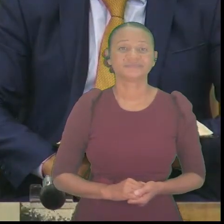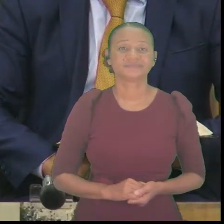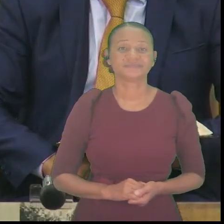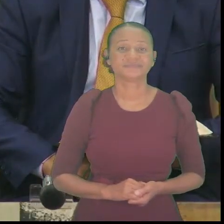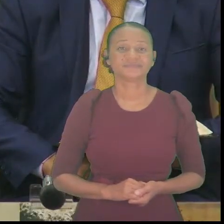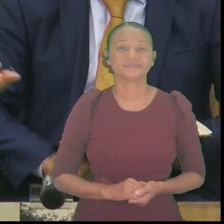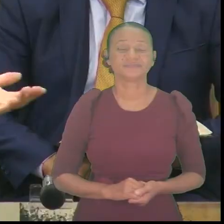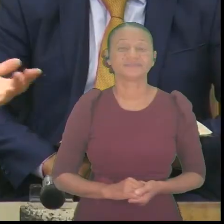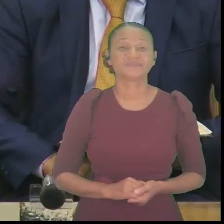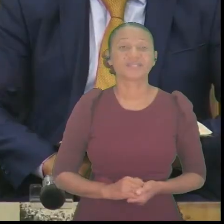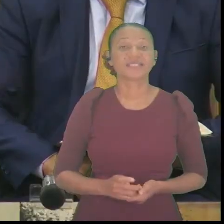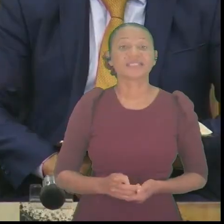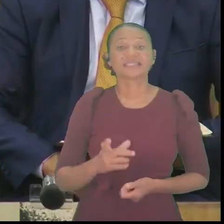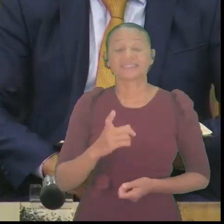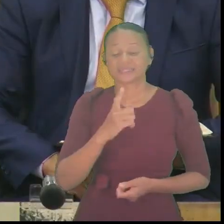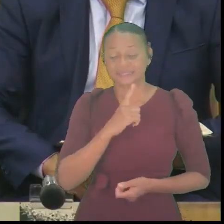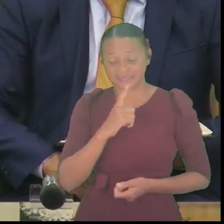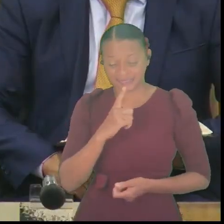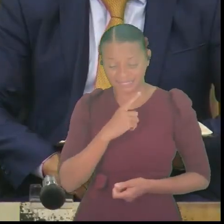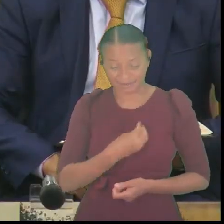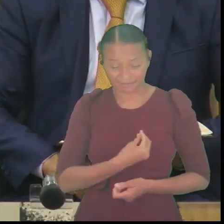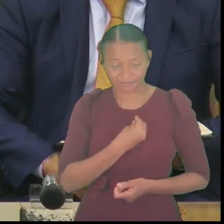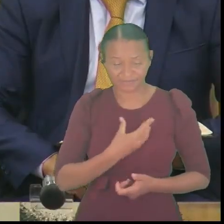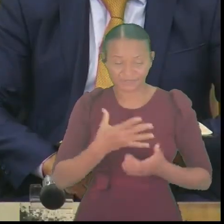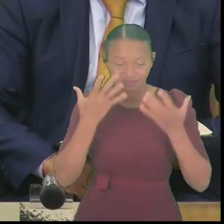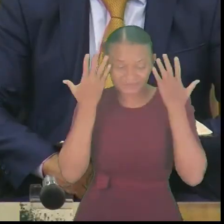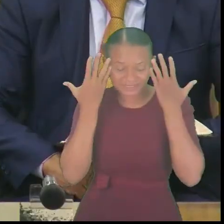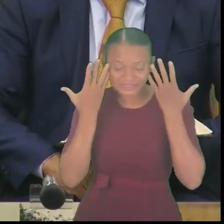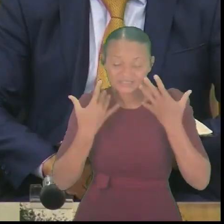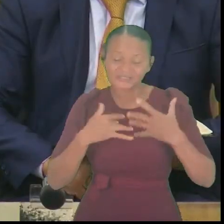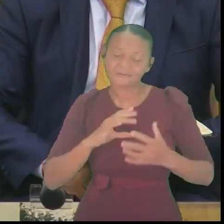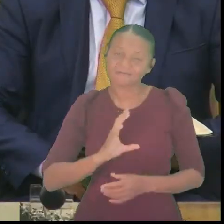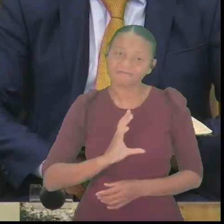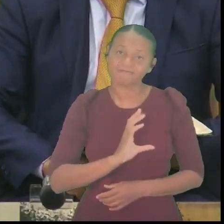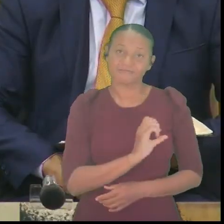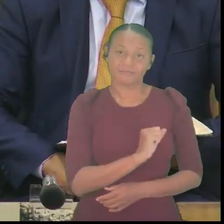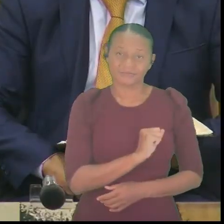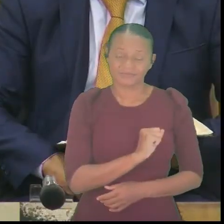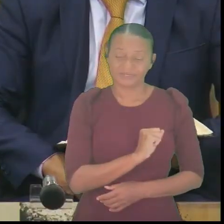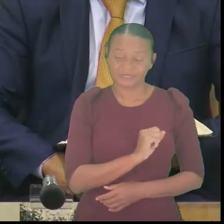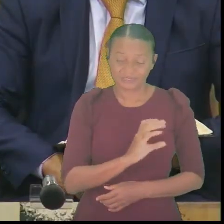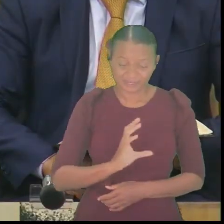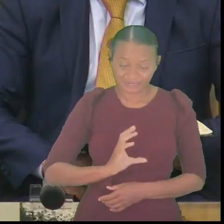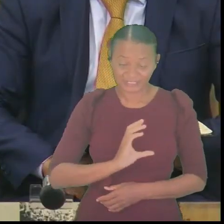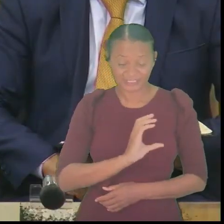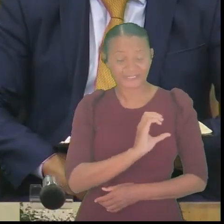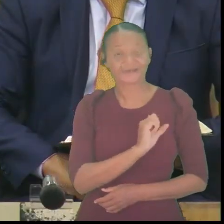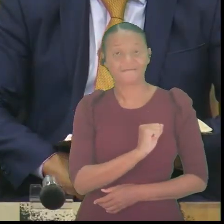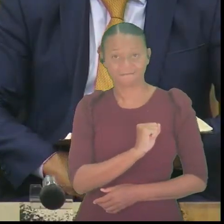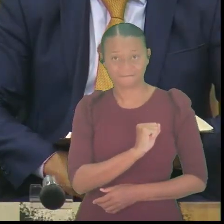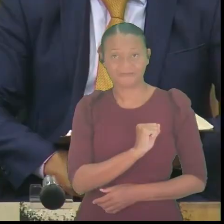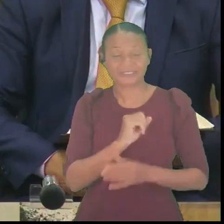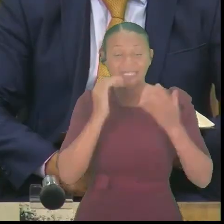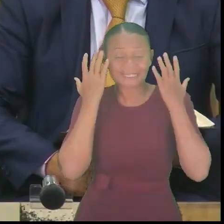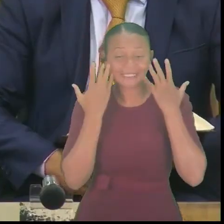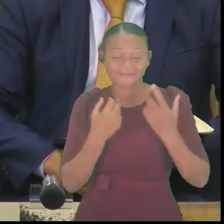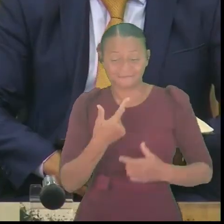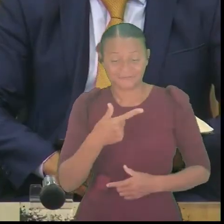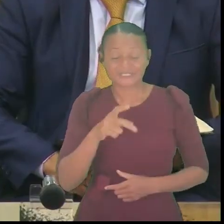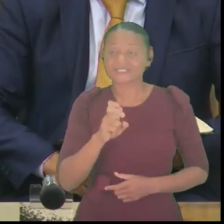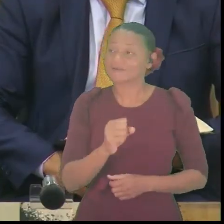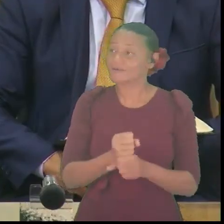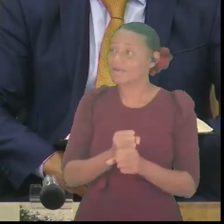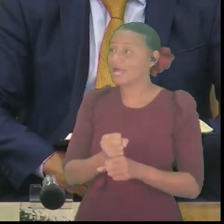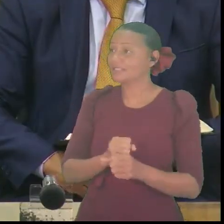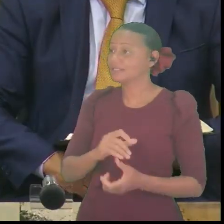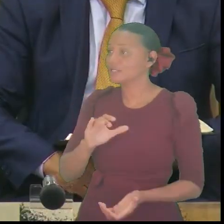Além de vivermos uma vida natural, queridos, nessa vida natural, eu de 25 anos de casado que eu completei, nunca